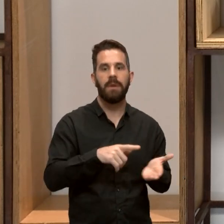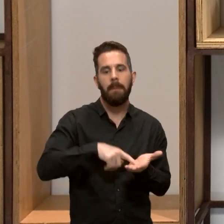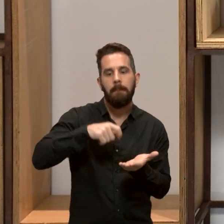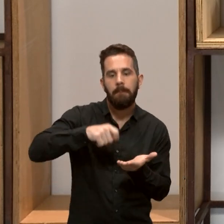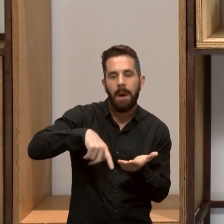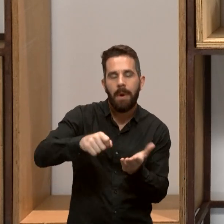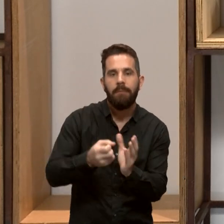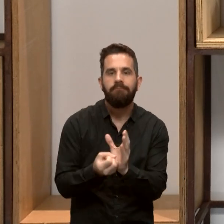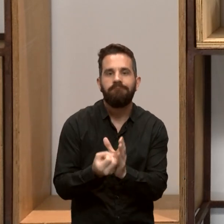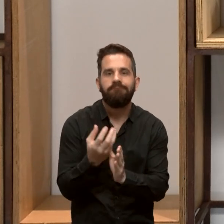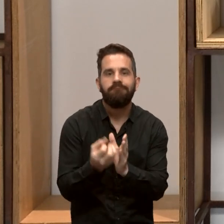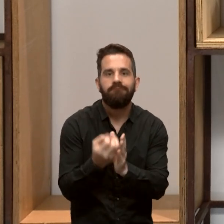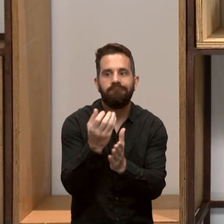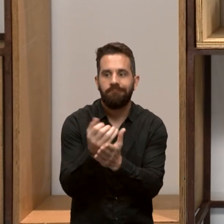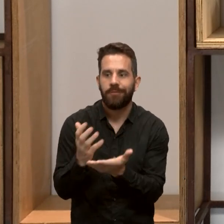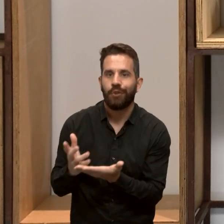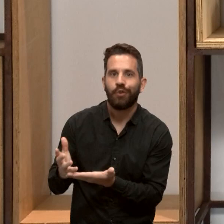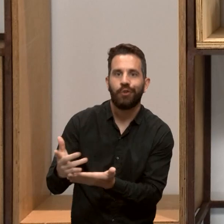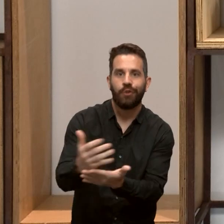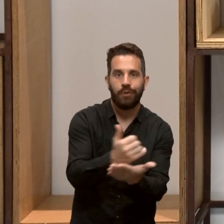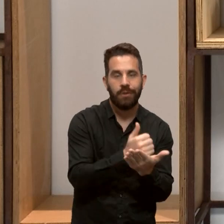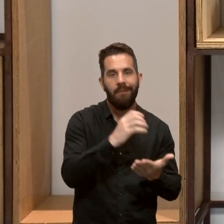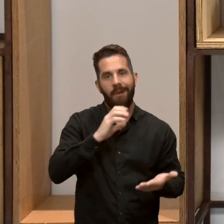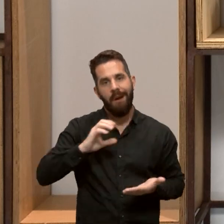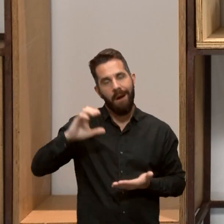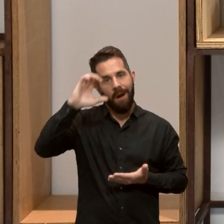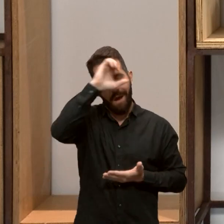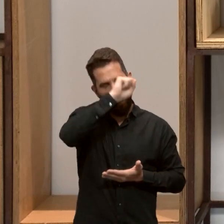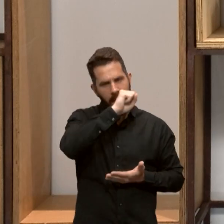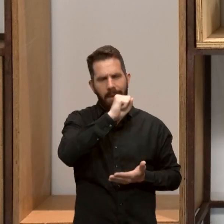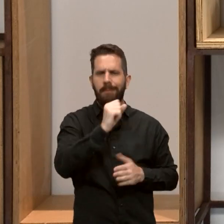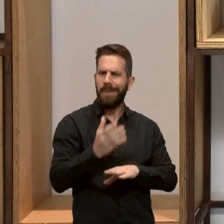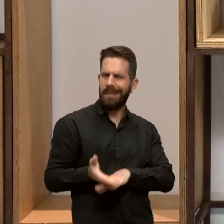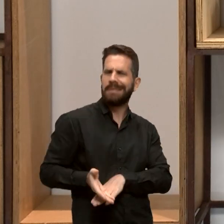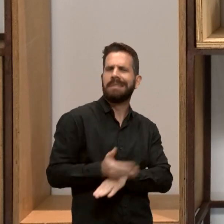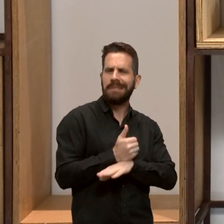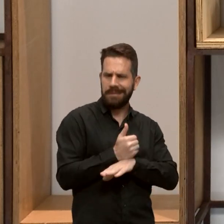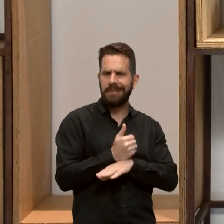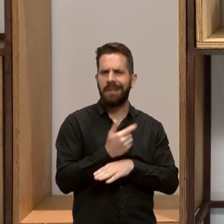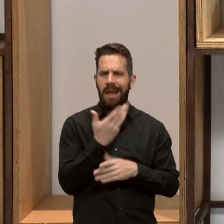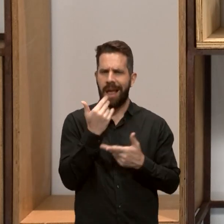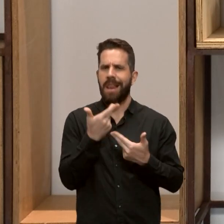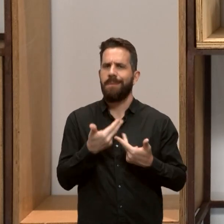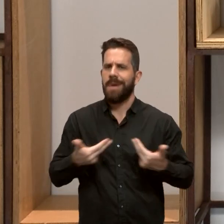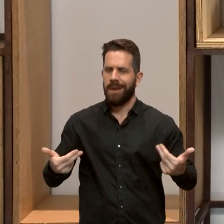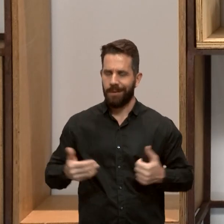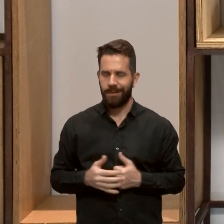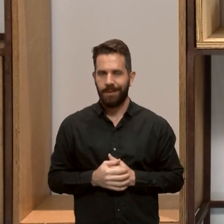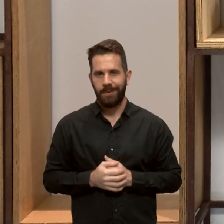hortaliças. Assim, elas aprendem desde cedo o valor dos alimentos.